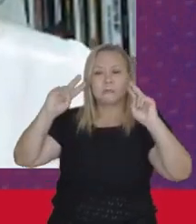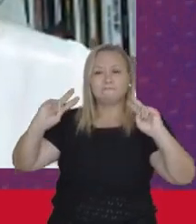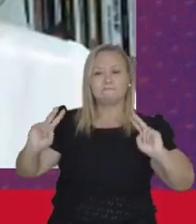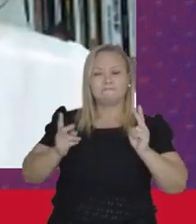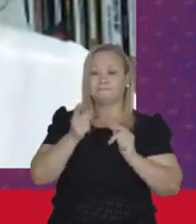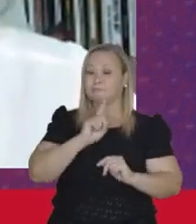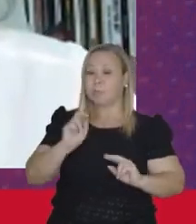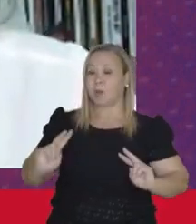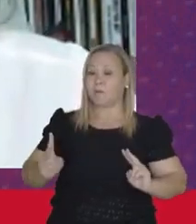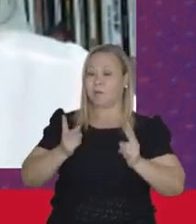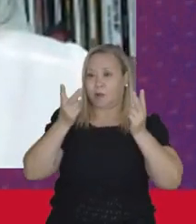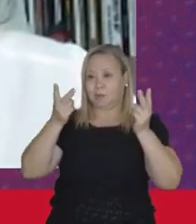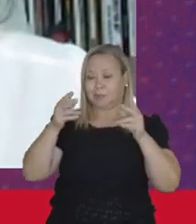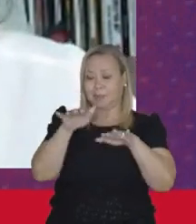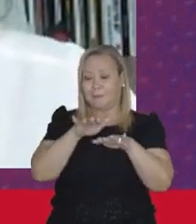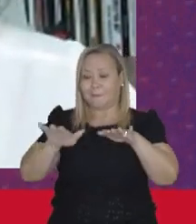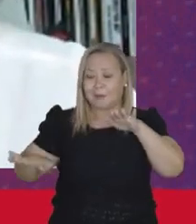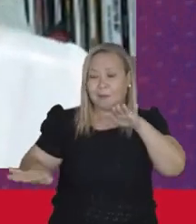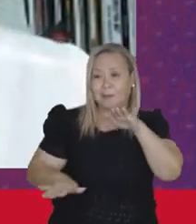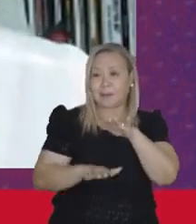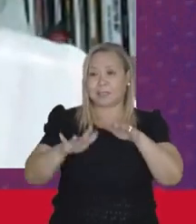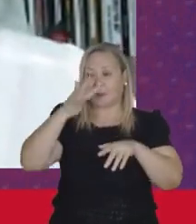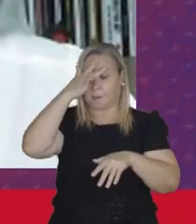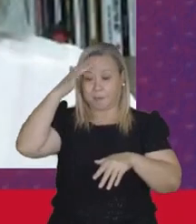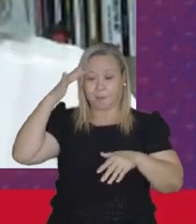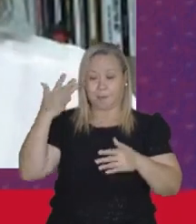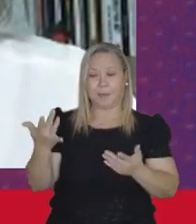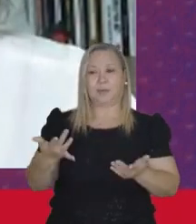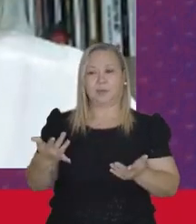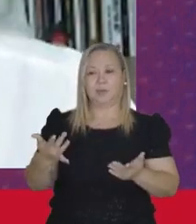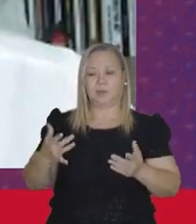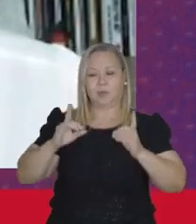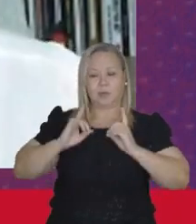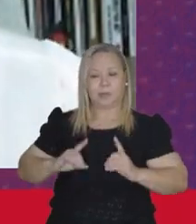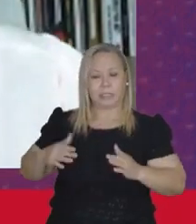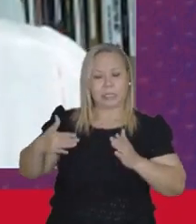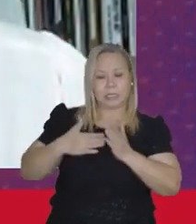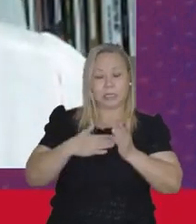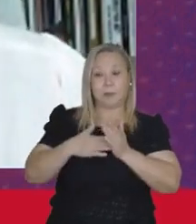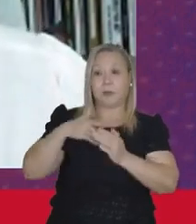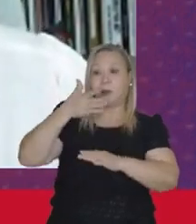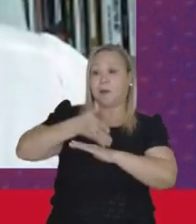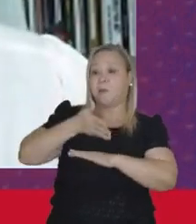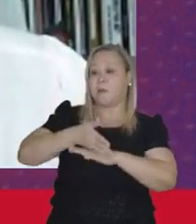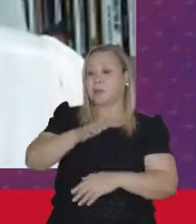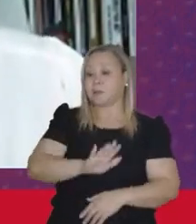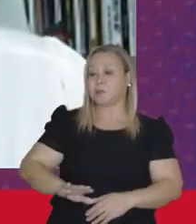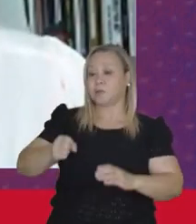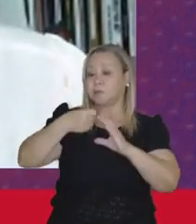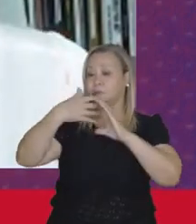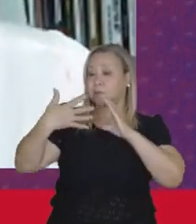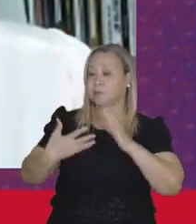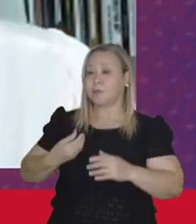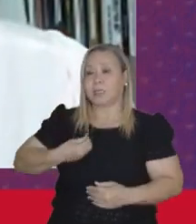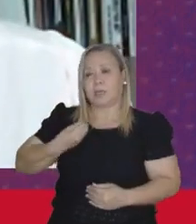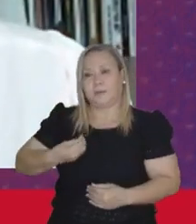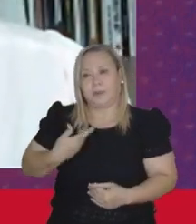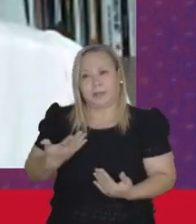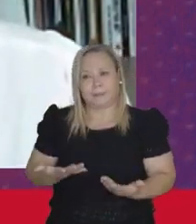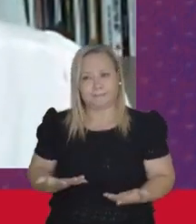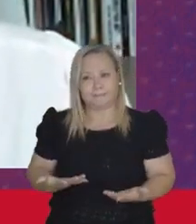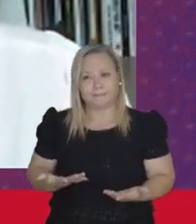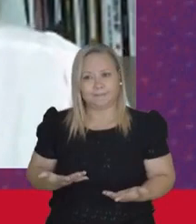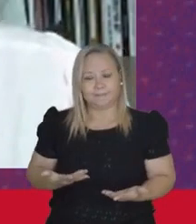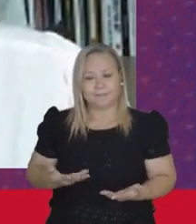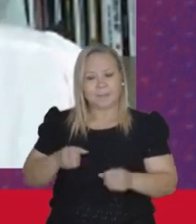que inferioriza a pessoa com deficiência e que limita a sua participação em todos os aspectos da vida.